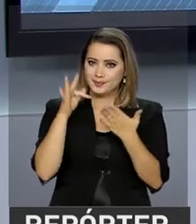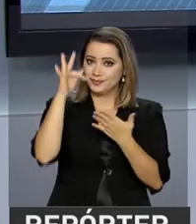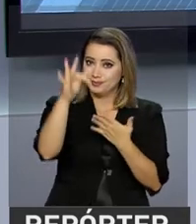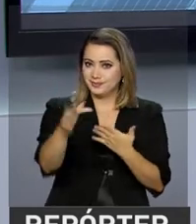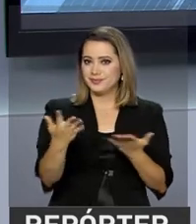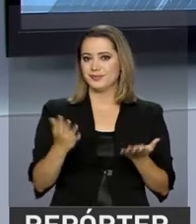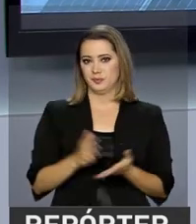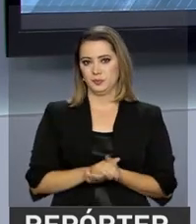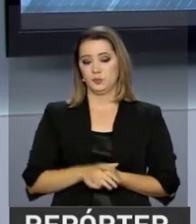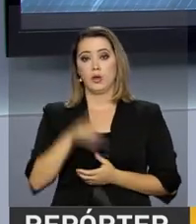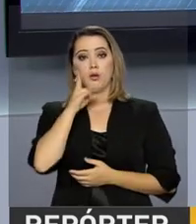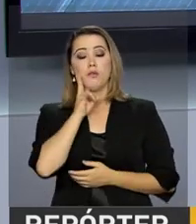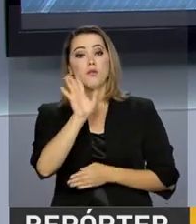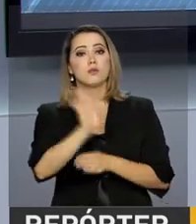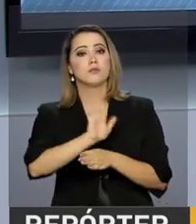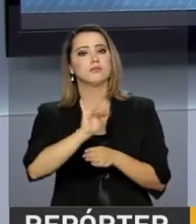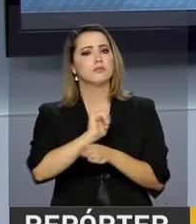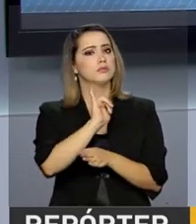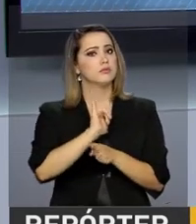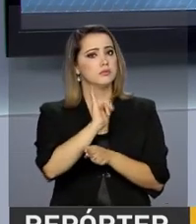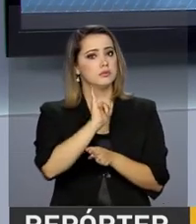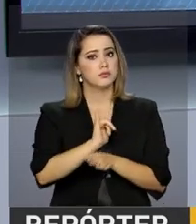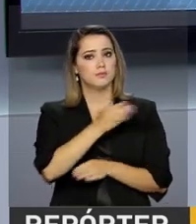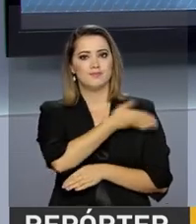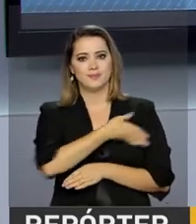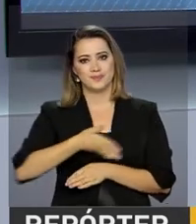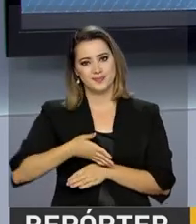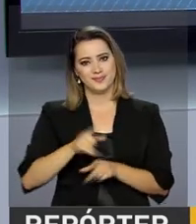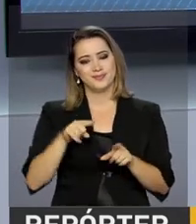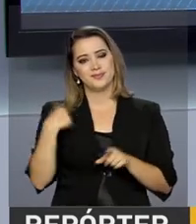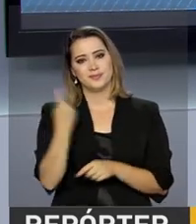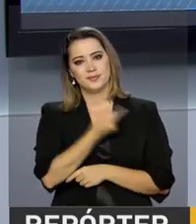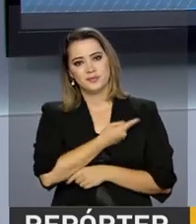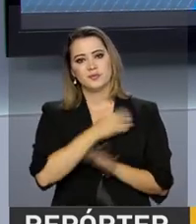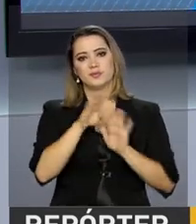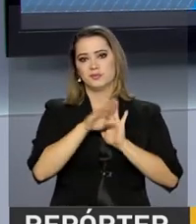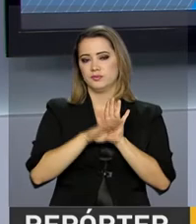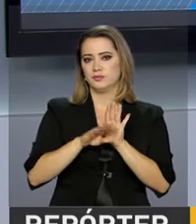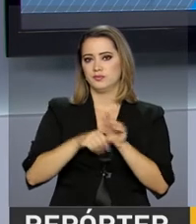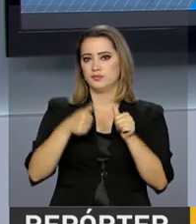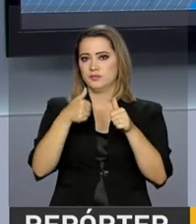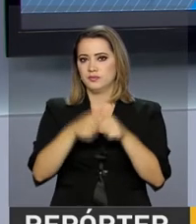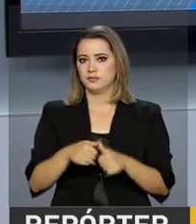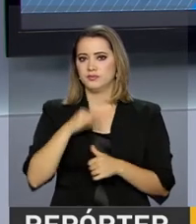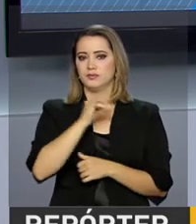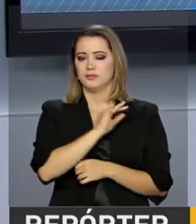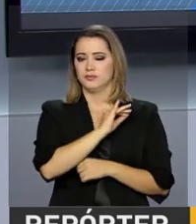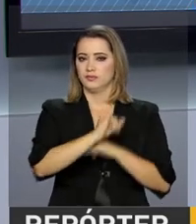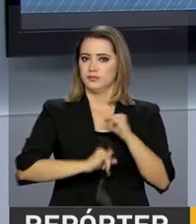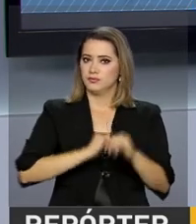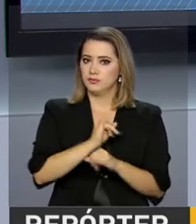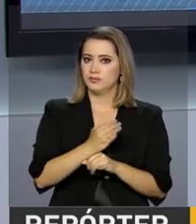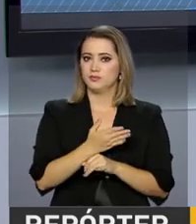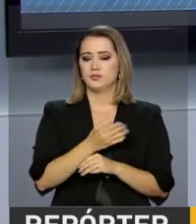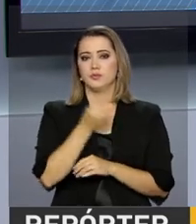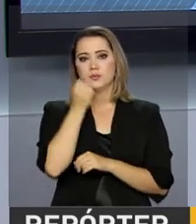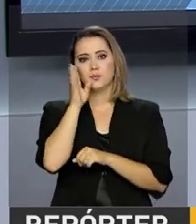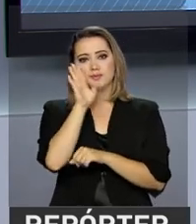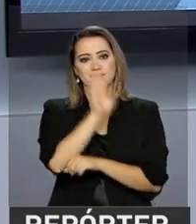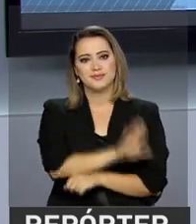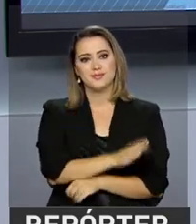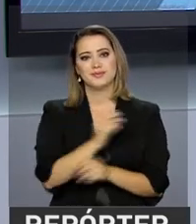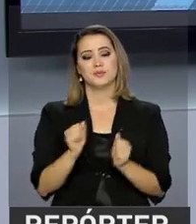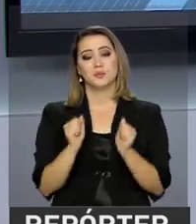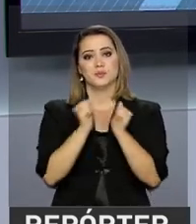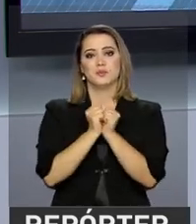próxima edição você pode rever as reportagens do youtube e toda a nossa programação está disponível na internet uma boa